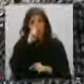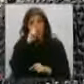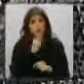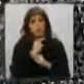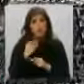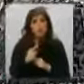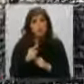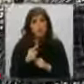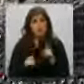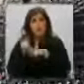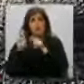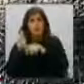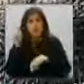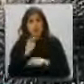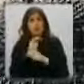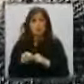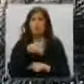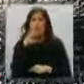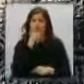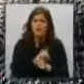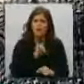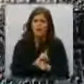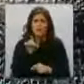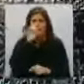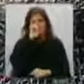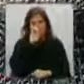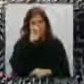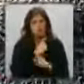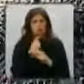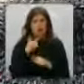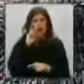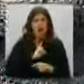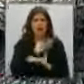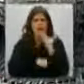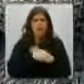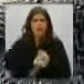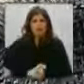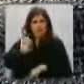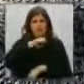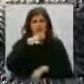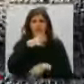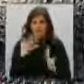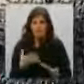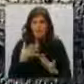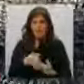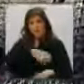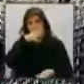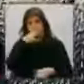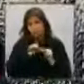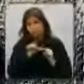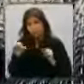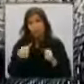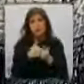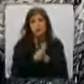aquele nos faz de nós porque é que continua a dizer que que ele a mente e o advogada dele agora disse-nos que ele já apostou todos os